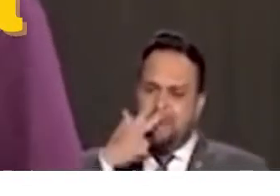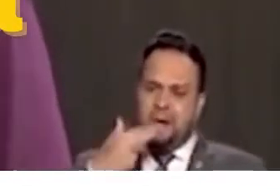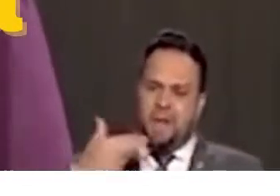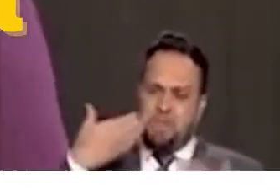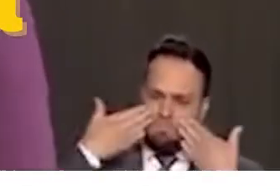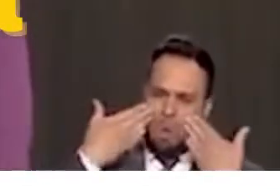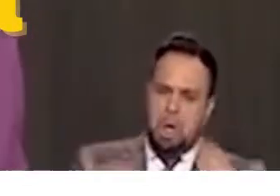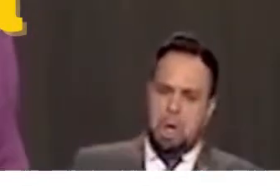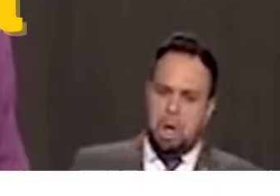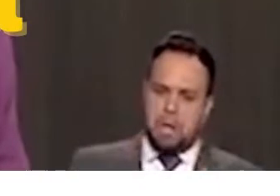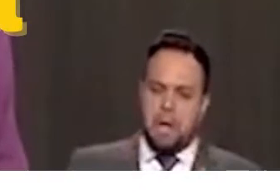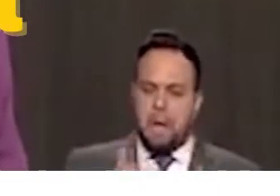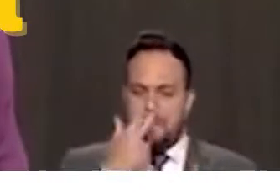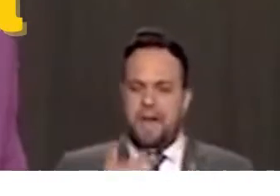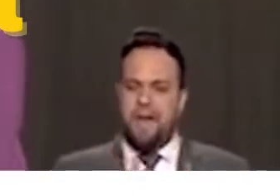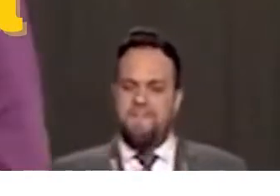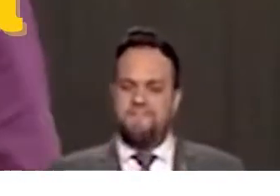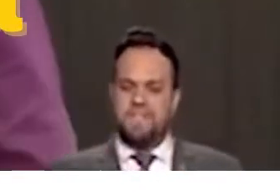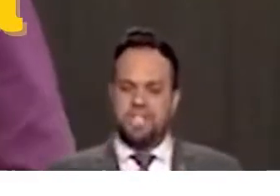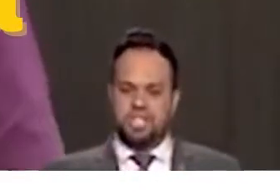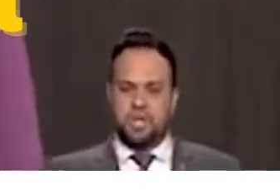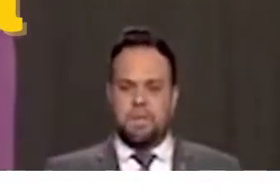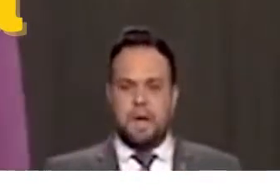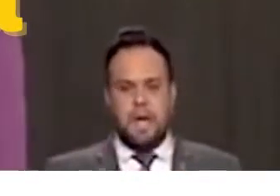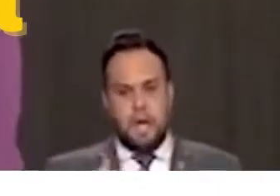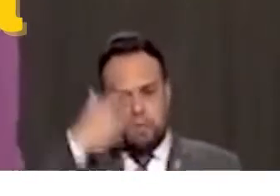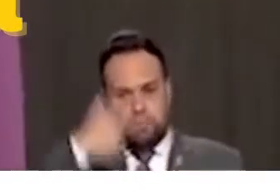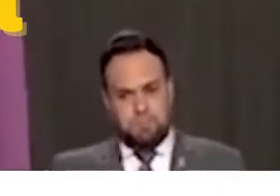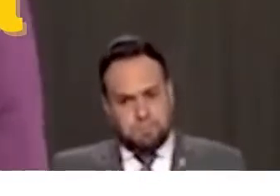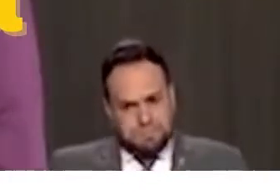outra coisa, né? Tomás, eu tenho a sua honra, eu tenho a minha.